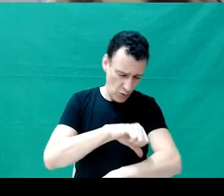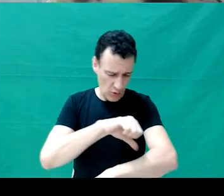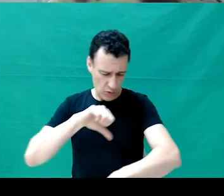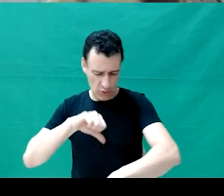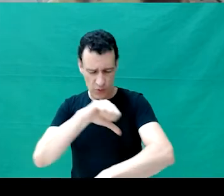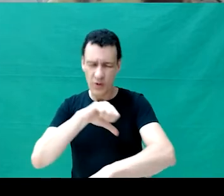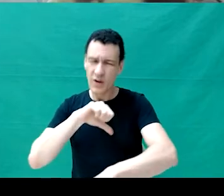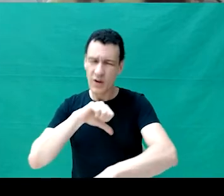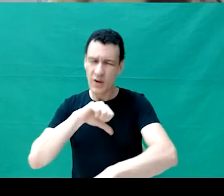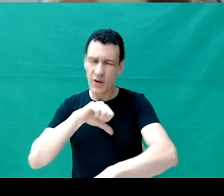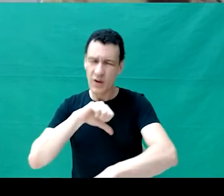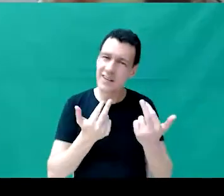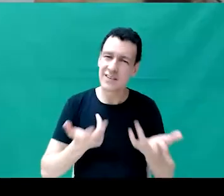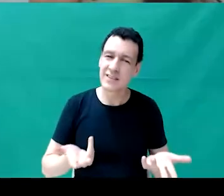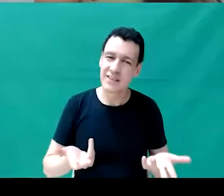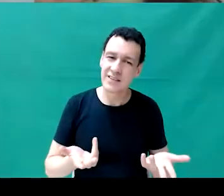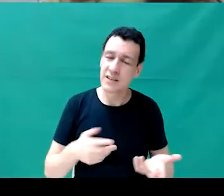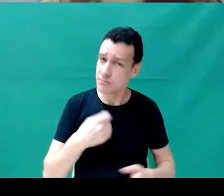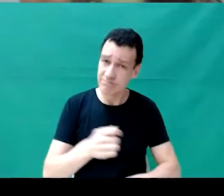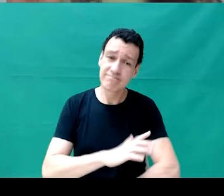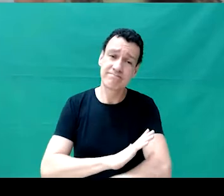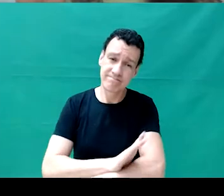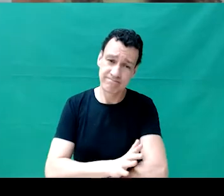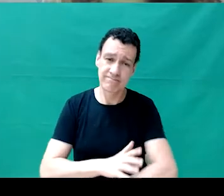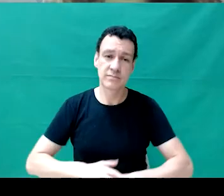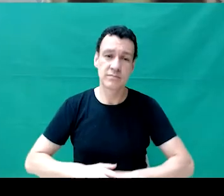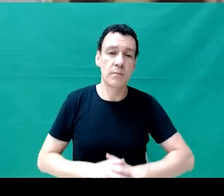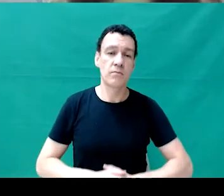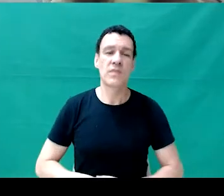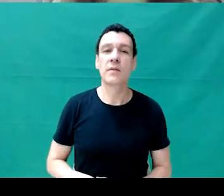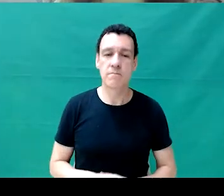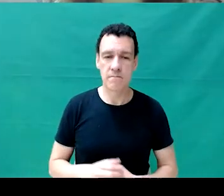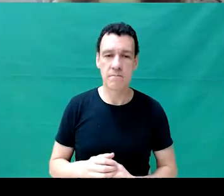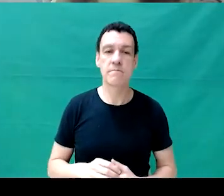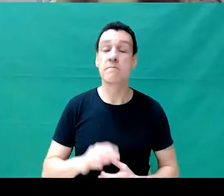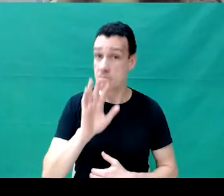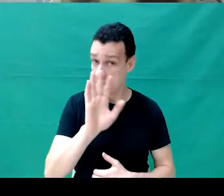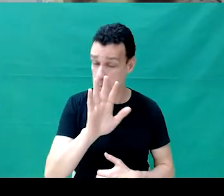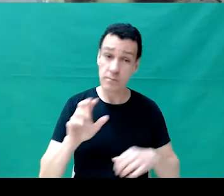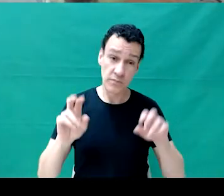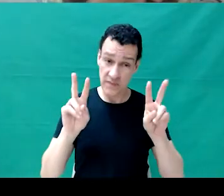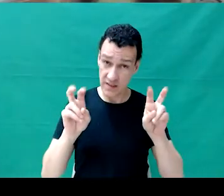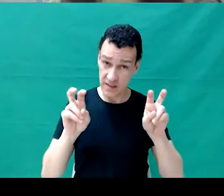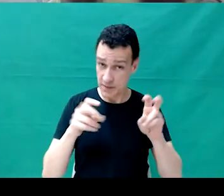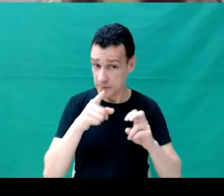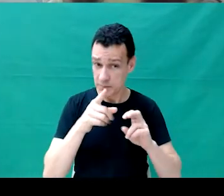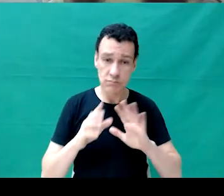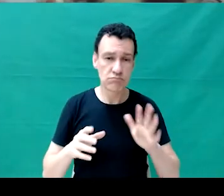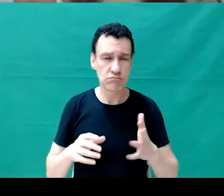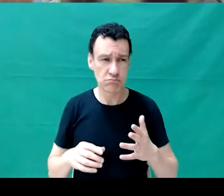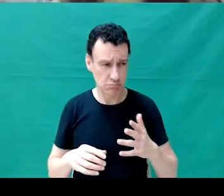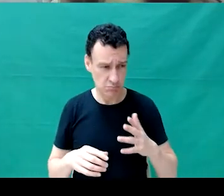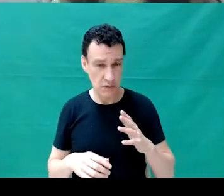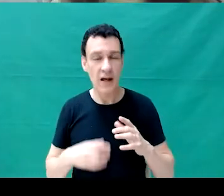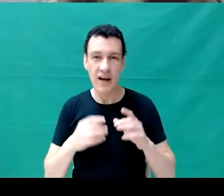negas. Eu falo que esse termo foi um termo que até eu tive dificuldade. Porque eu falava muito, eu